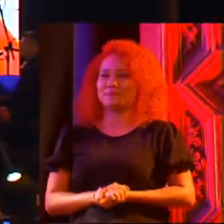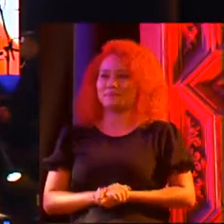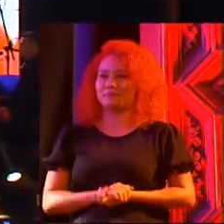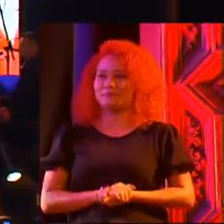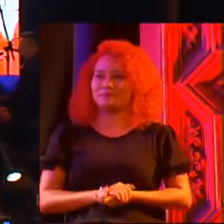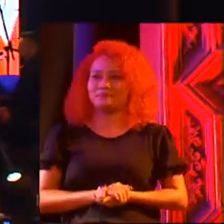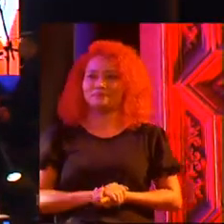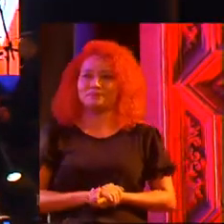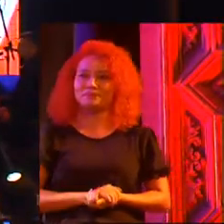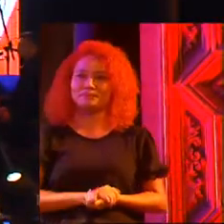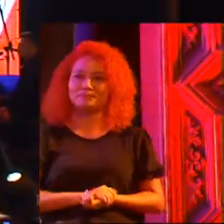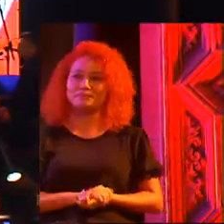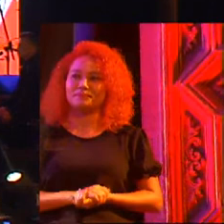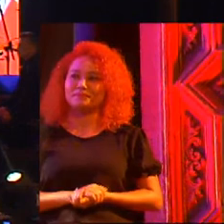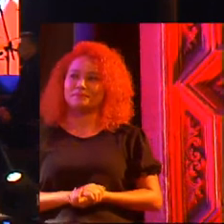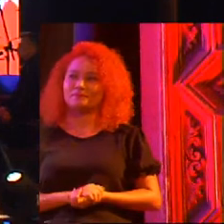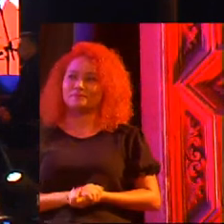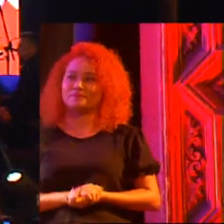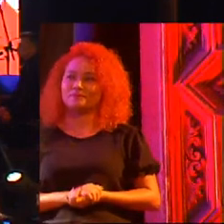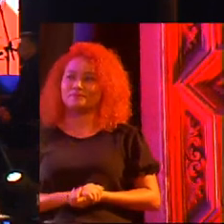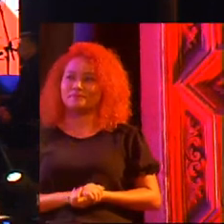Que lindo.